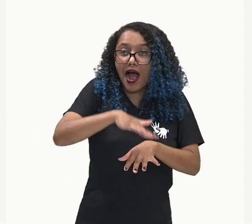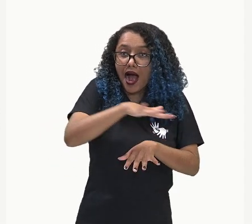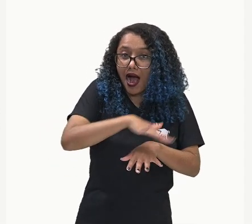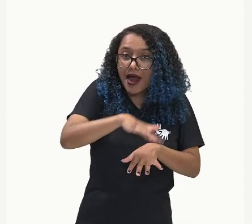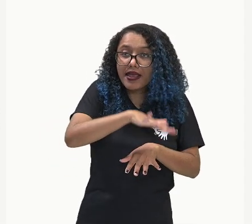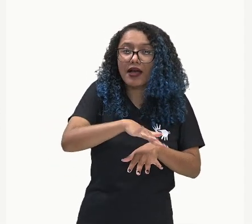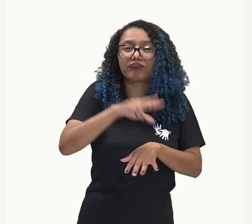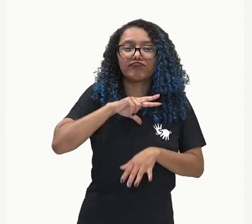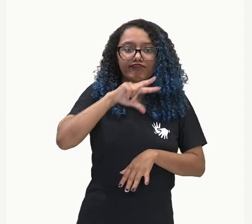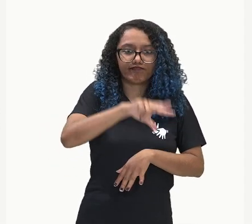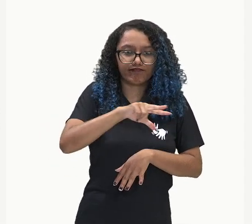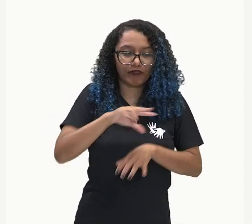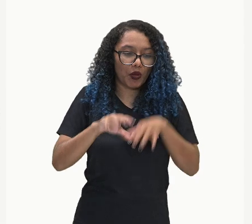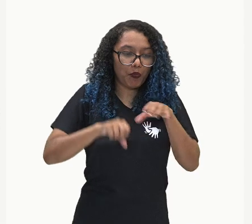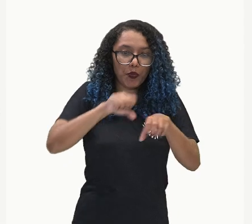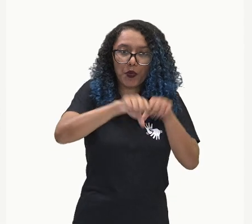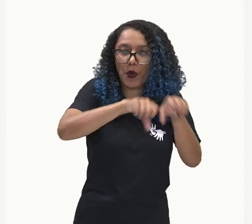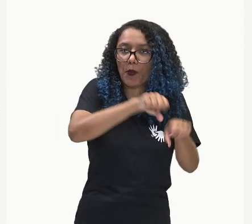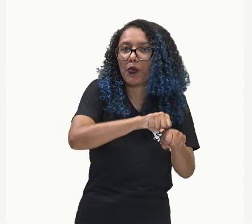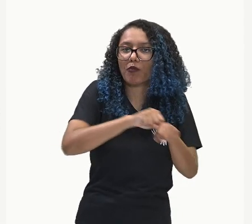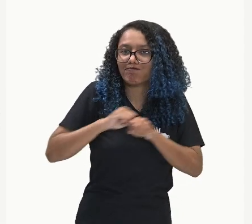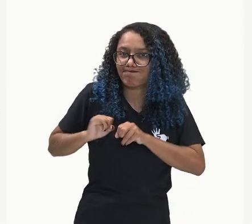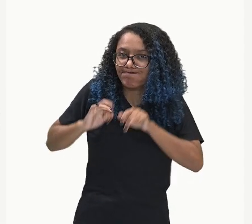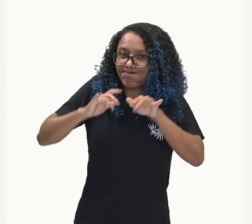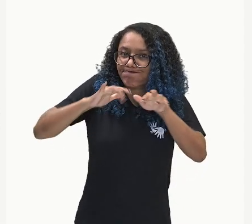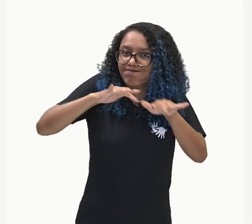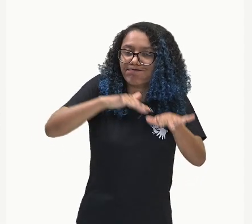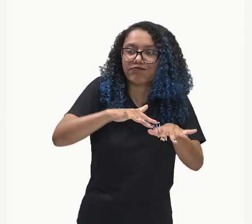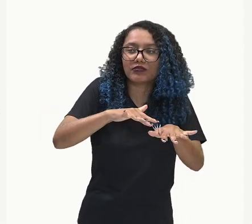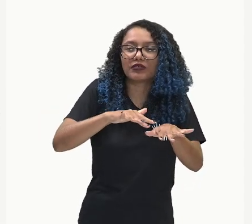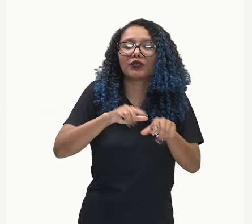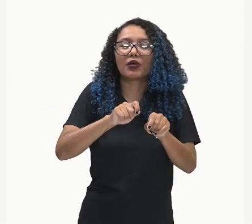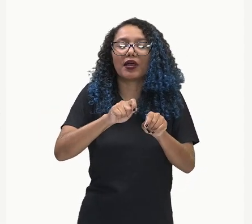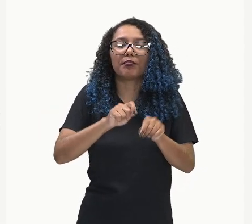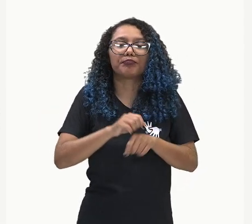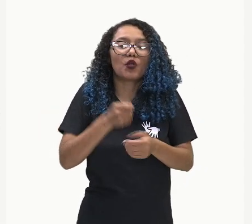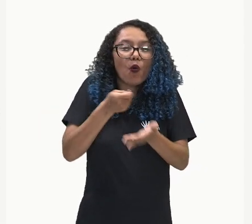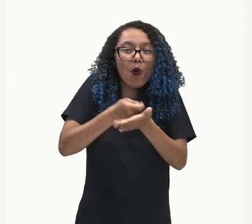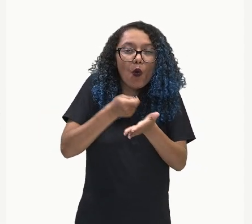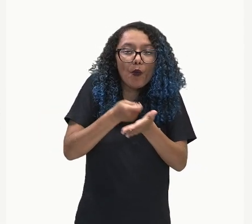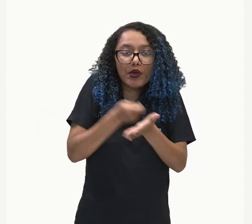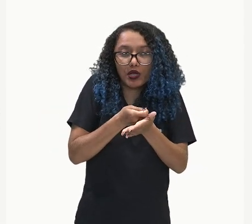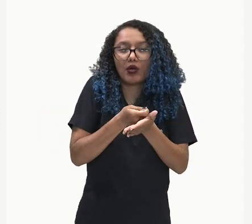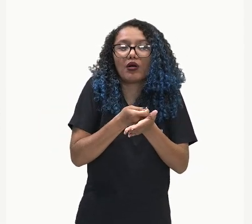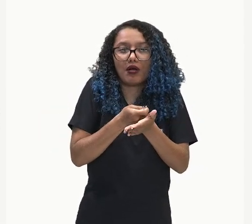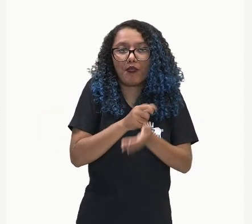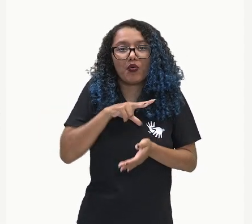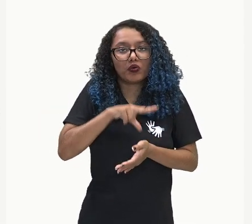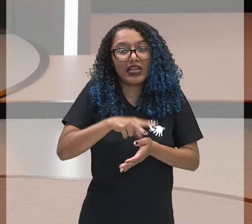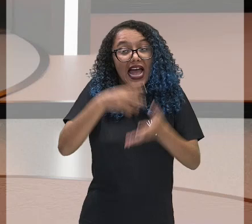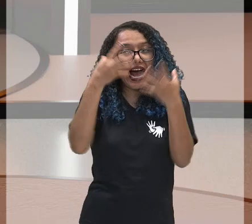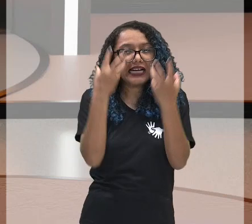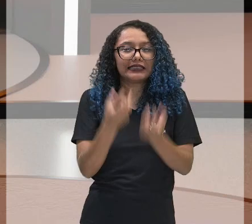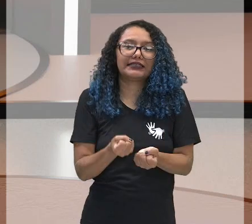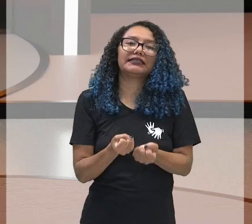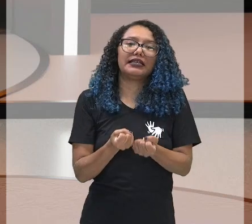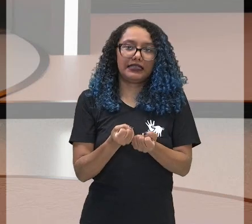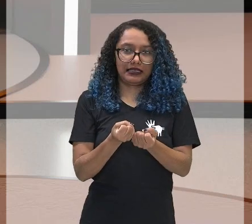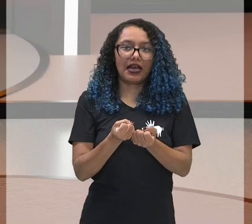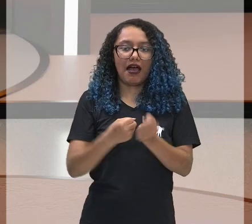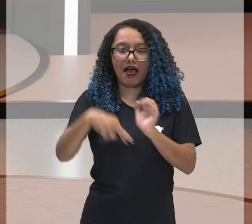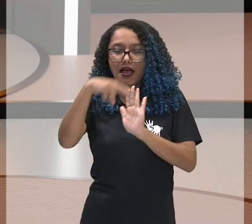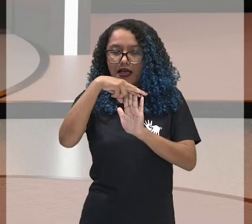para invadir o território português e forçar justamente os portugueses a aderirem ao seu bloqueio